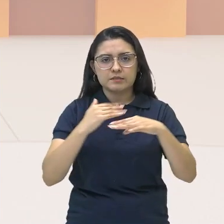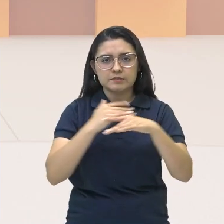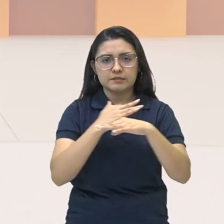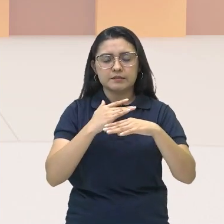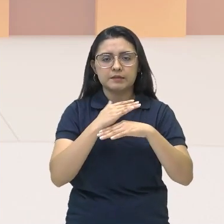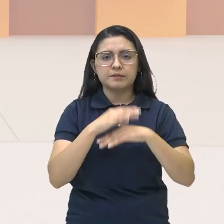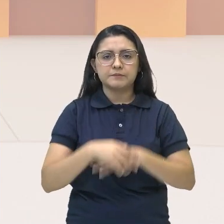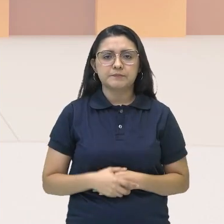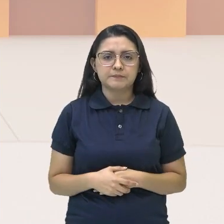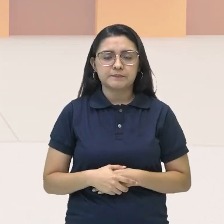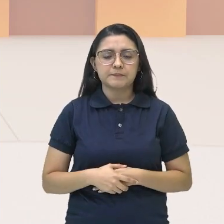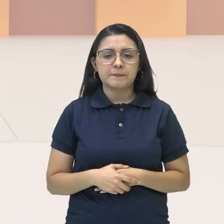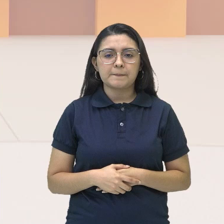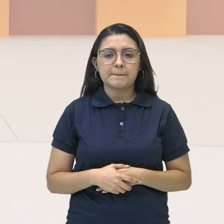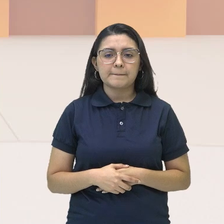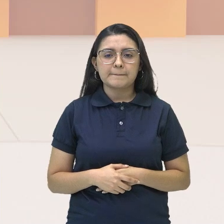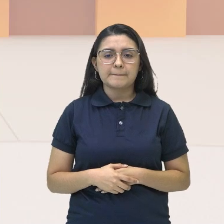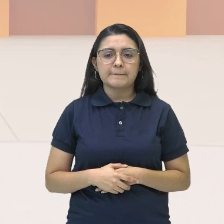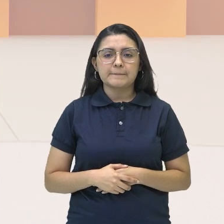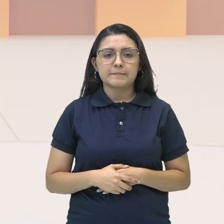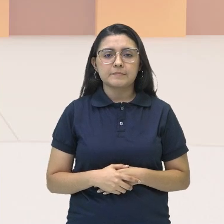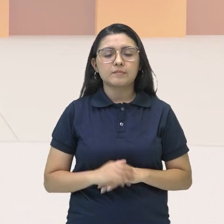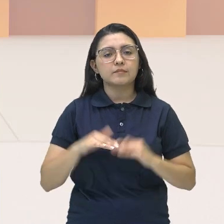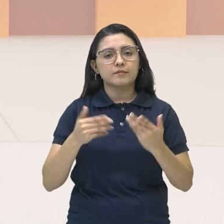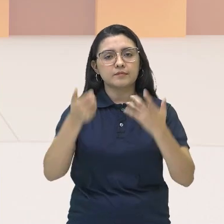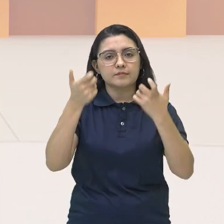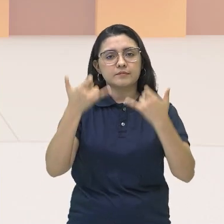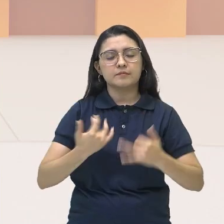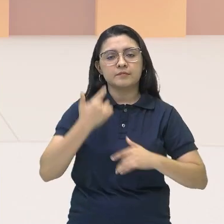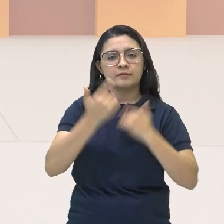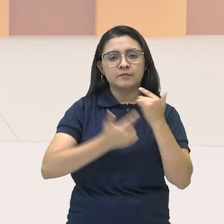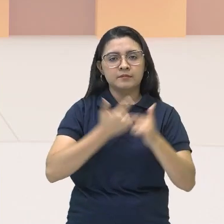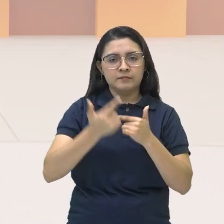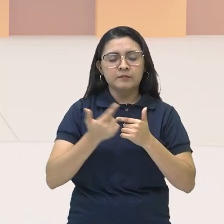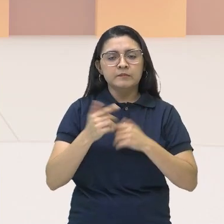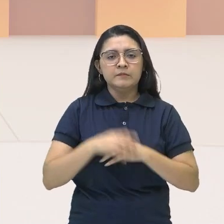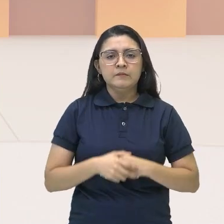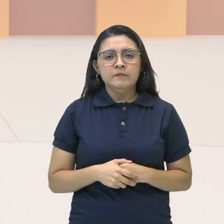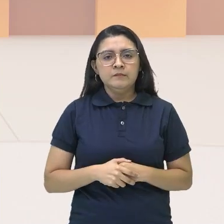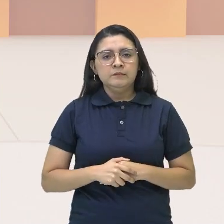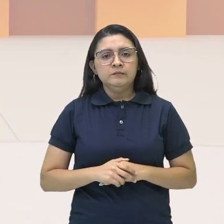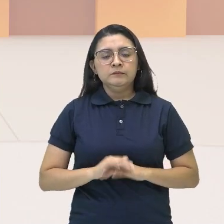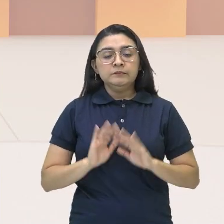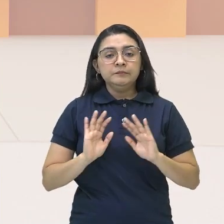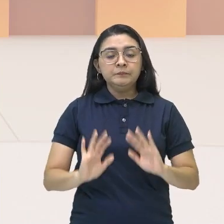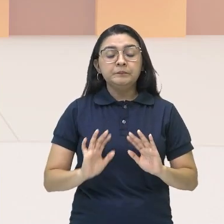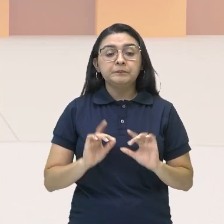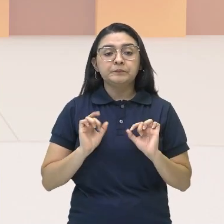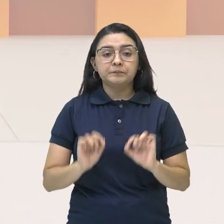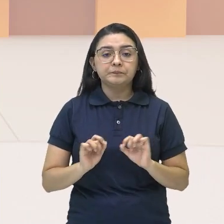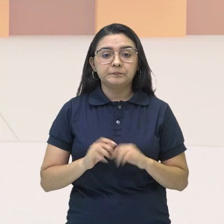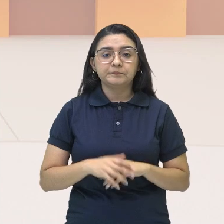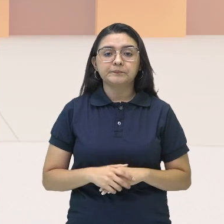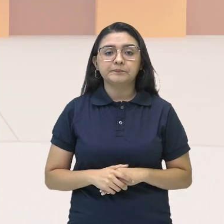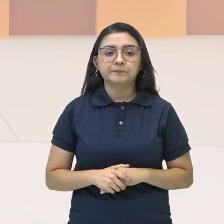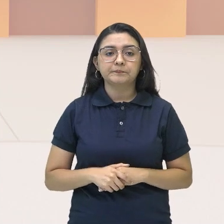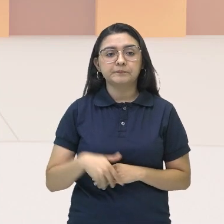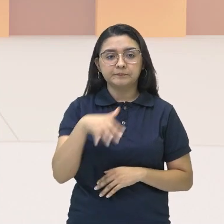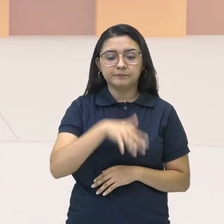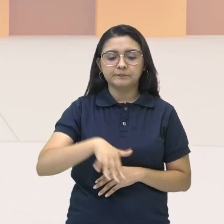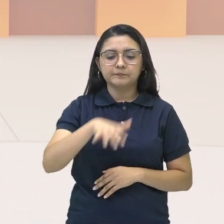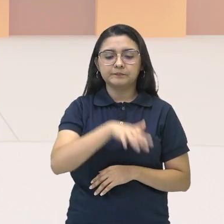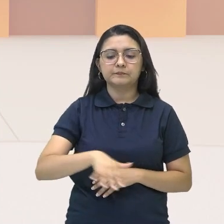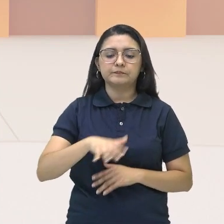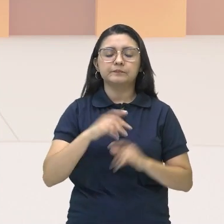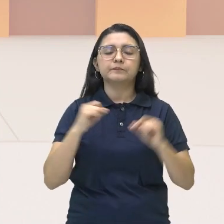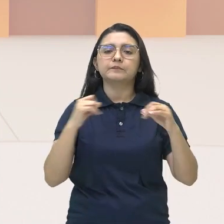uma diferença aí, né, quando a gente fala de trabalho, né? Então, normalmente, né, o trabalhador